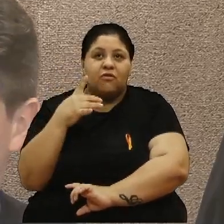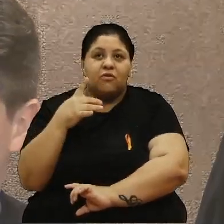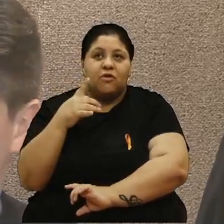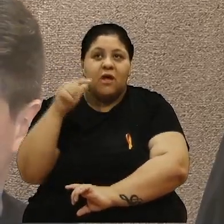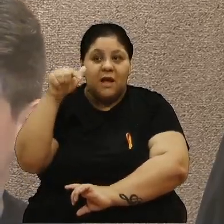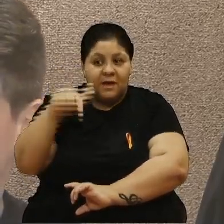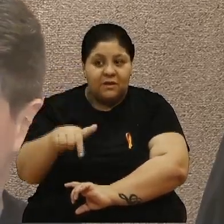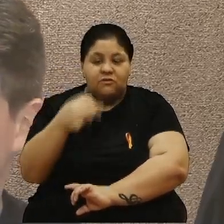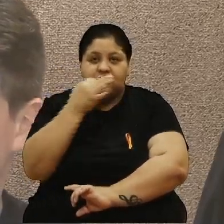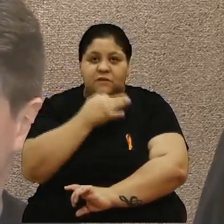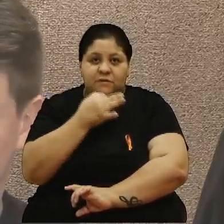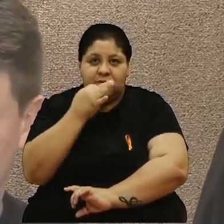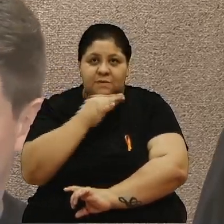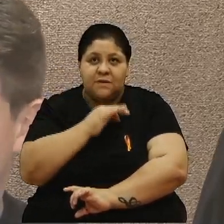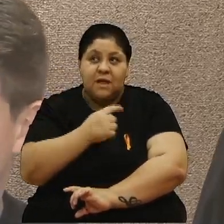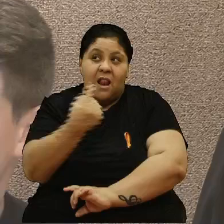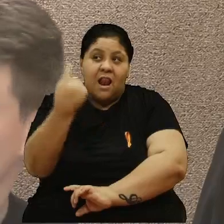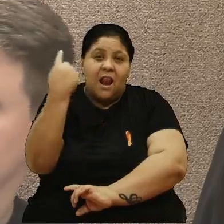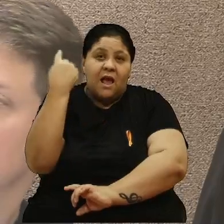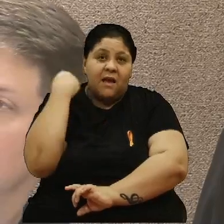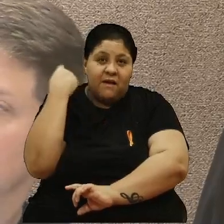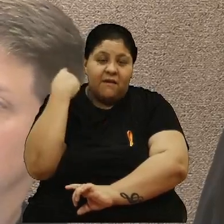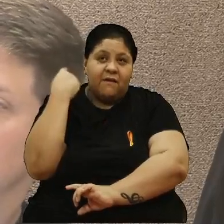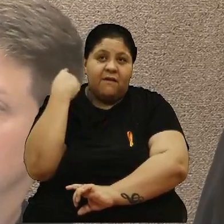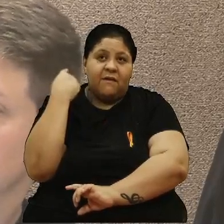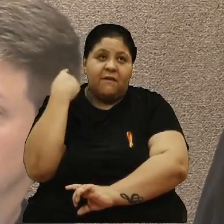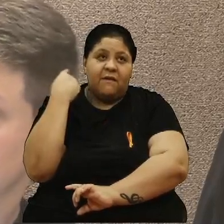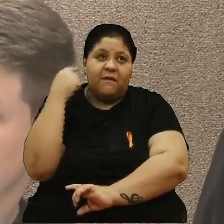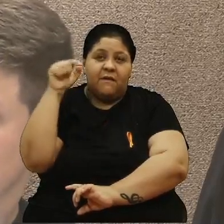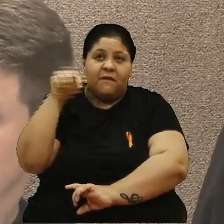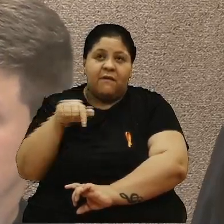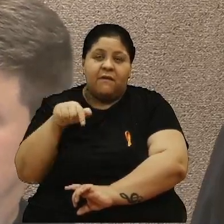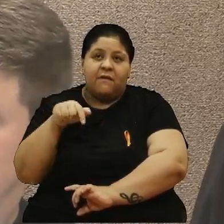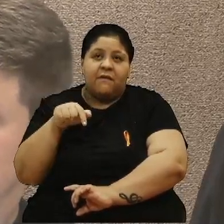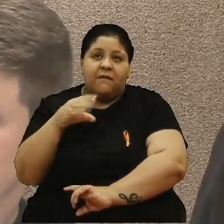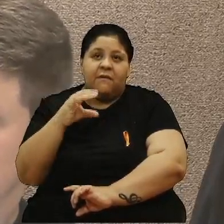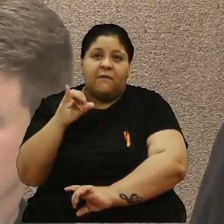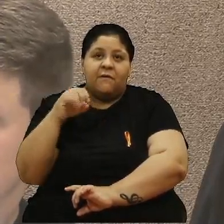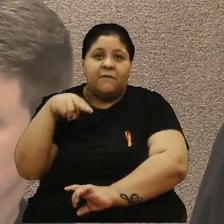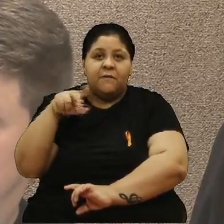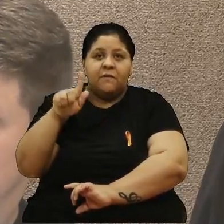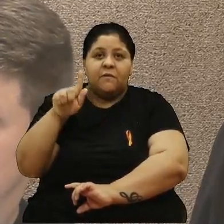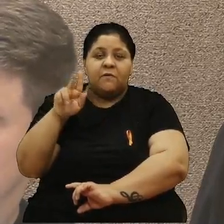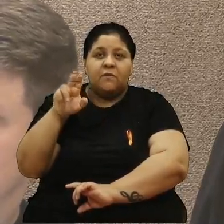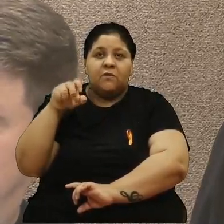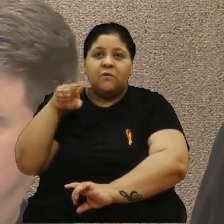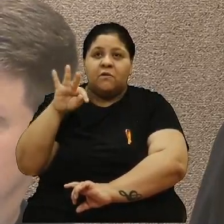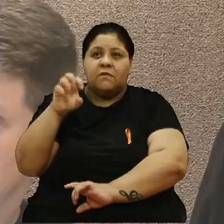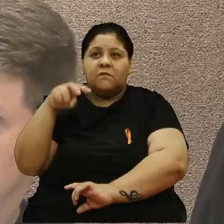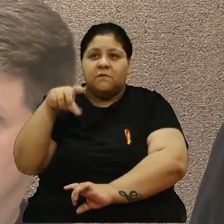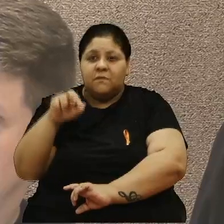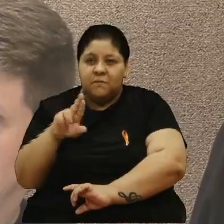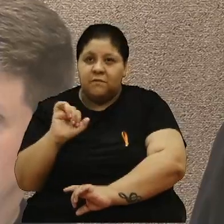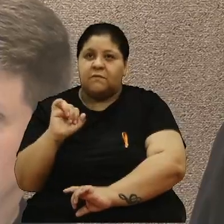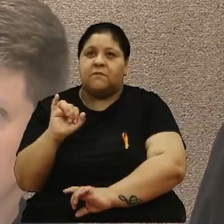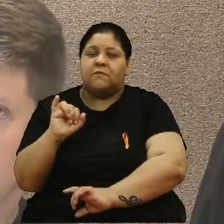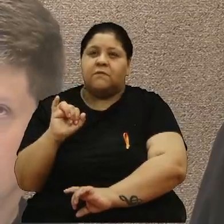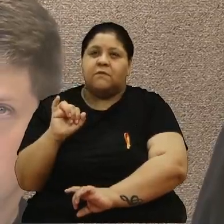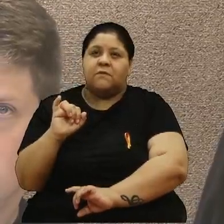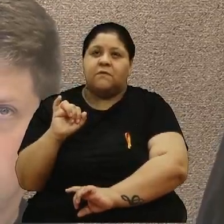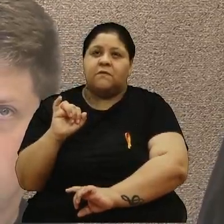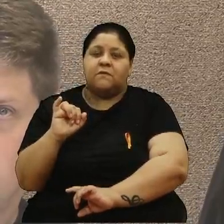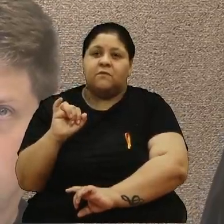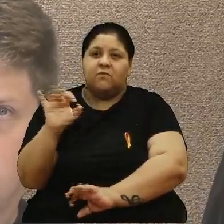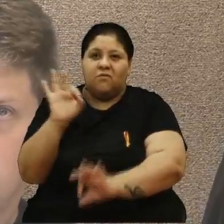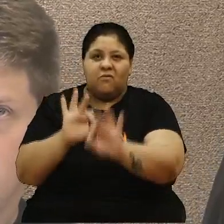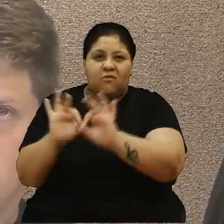Canterjane. Lá atrás, quando o nosso aeródromo era aqui em cima no Parque Cinquentenário, e o Parque Cinquentenário foi